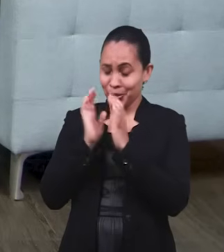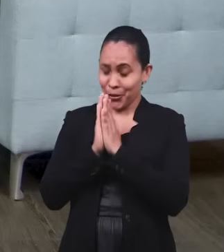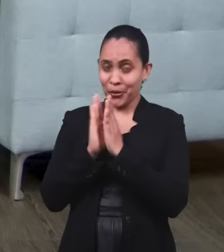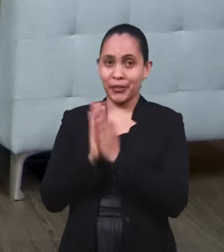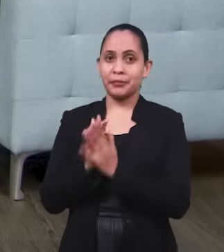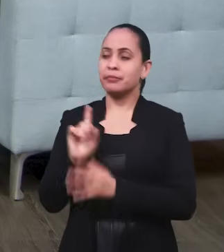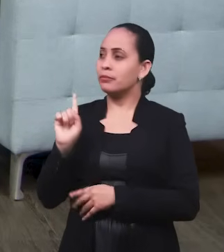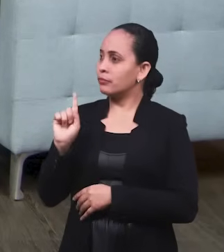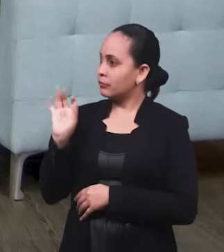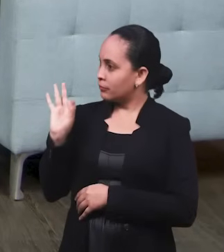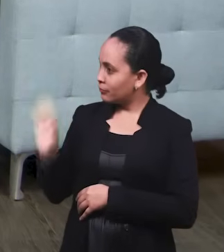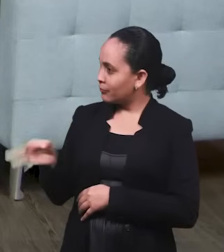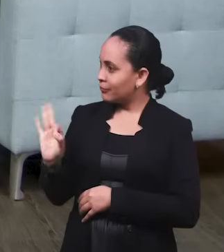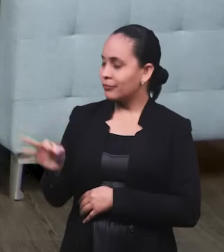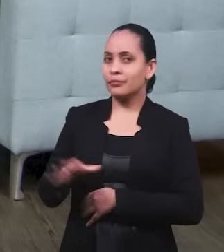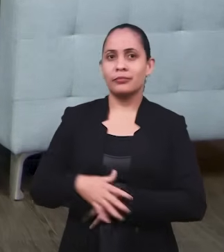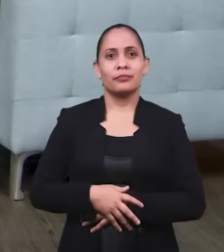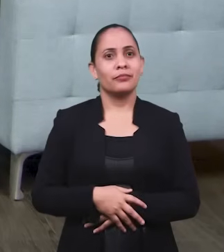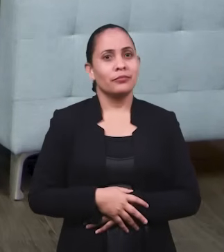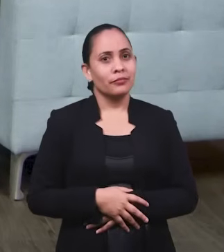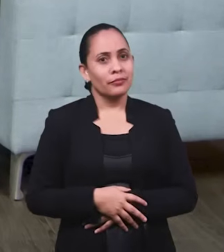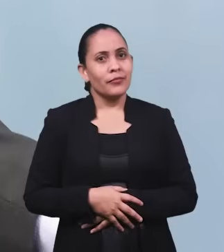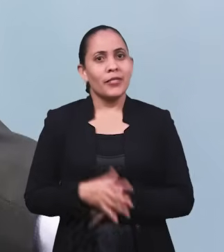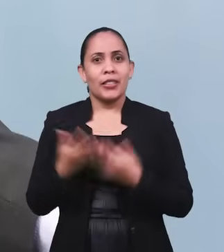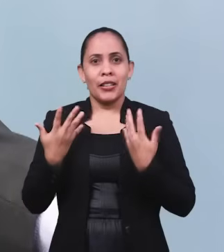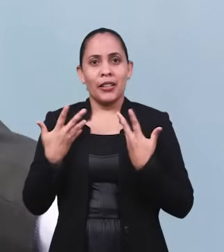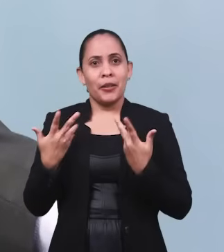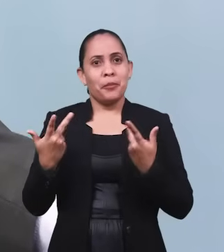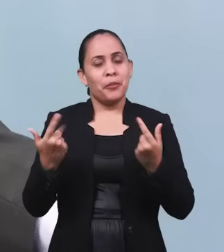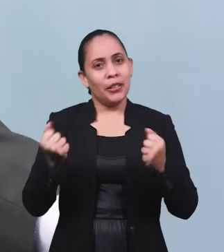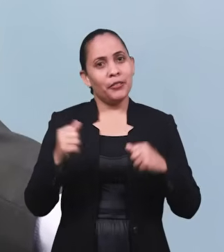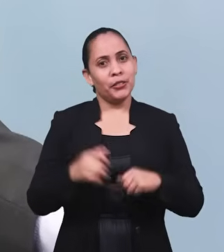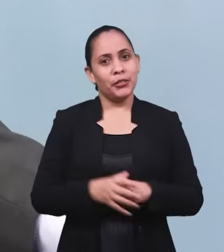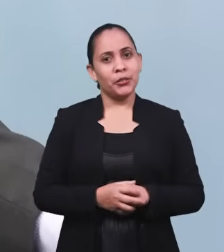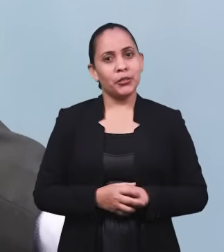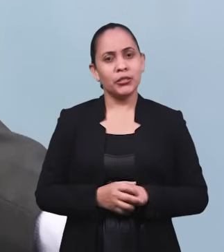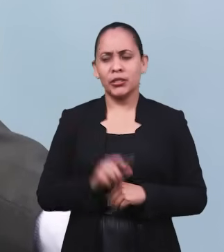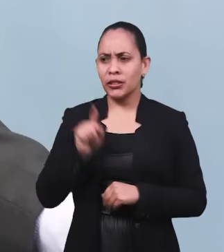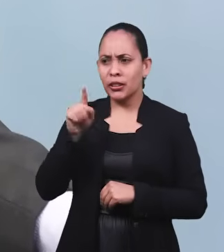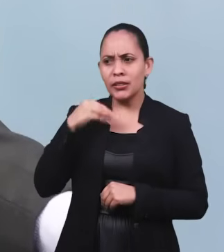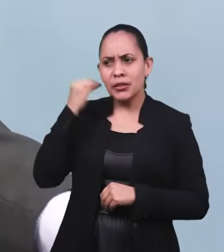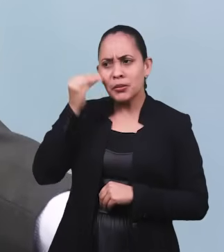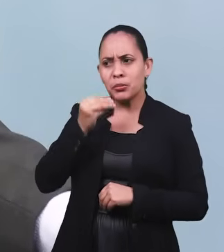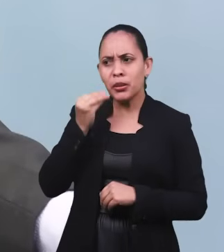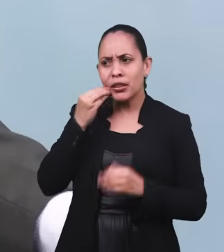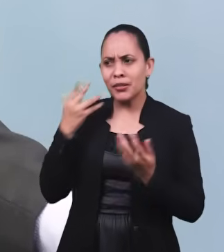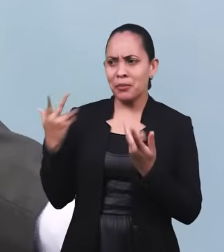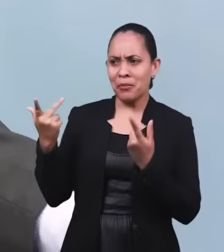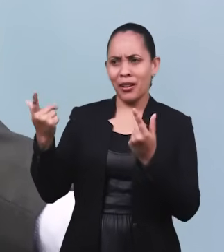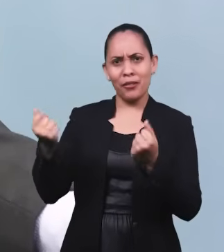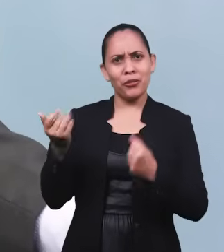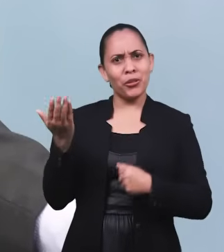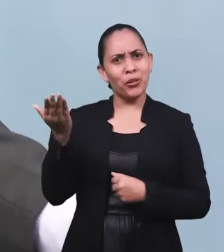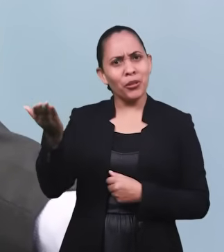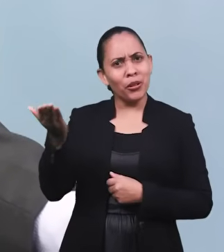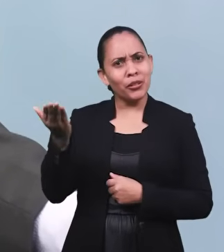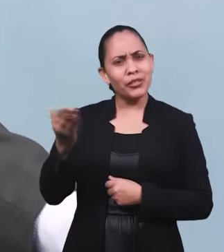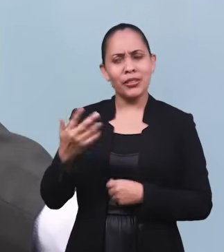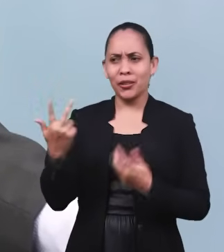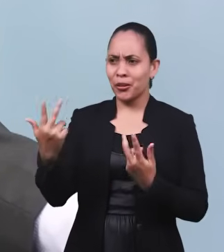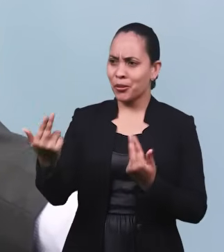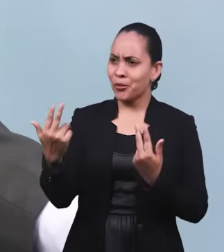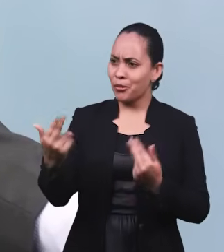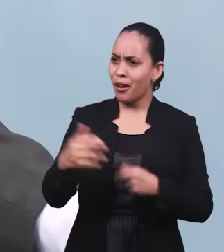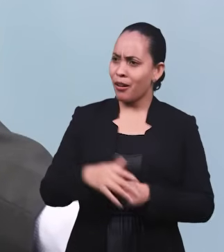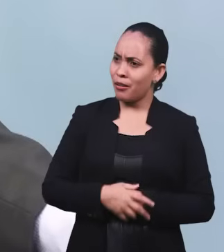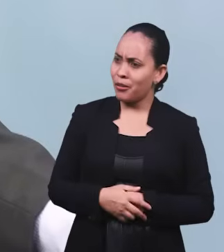Senhor. Exatamente, pastor Abel. Isso é maravilhoso você ouvir, uma experiência como a experiência da